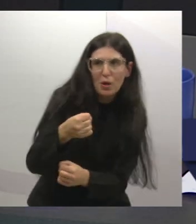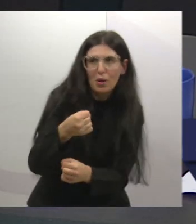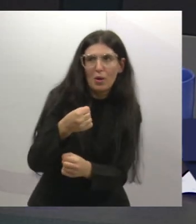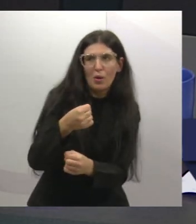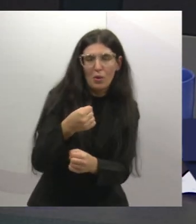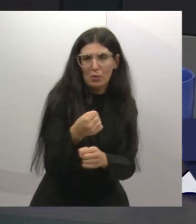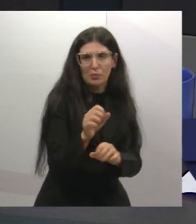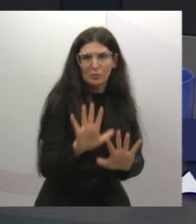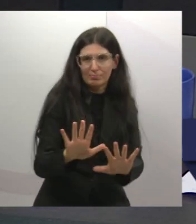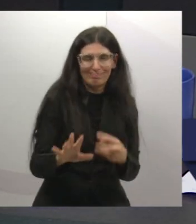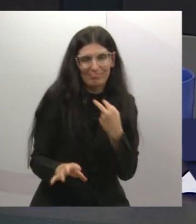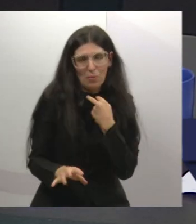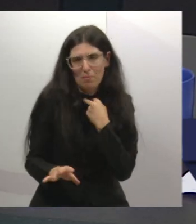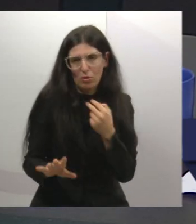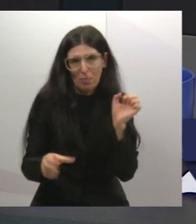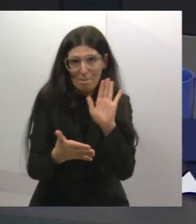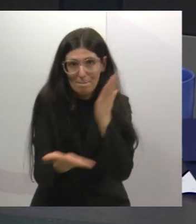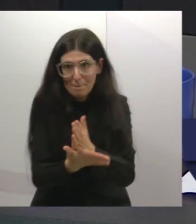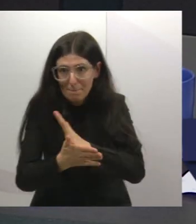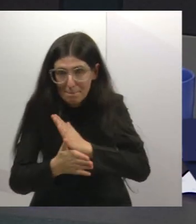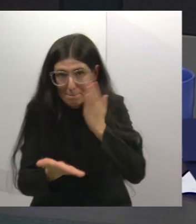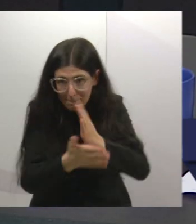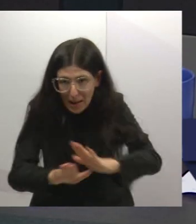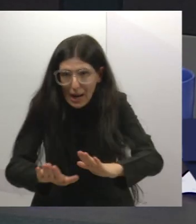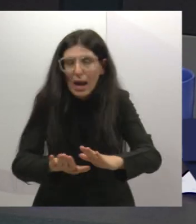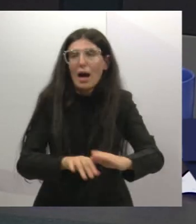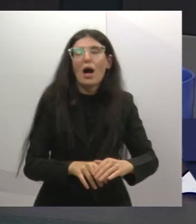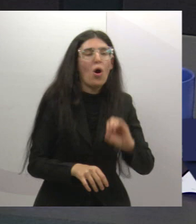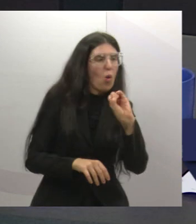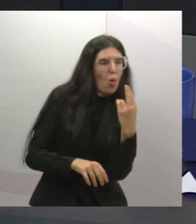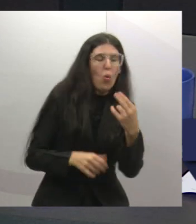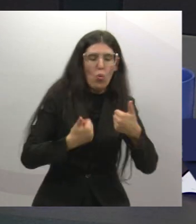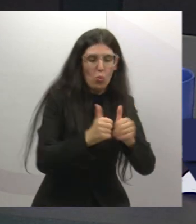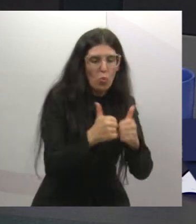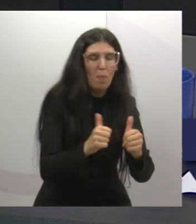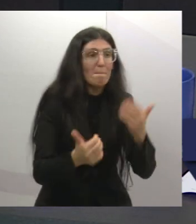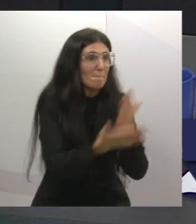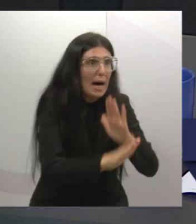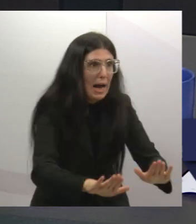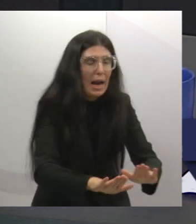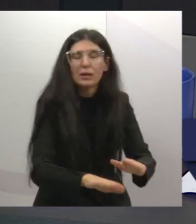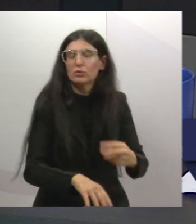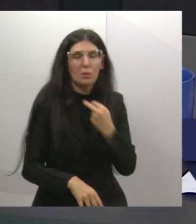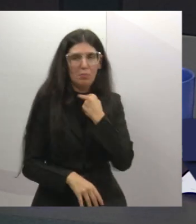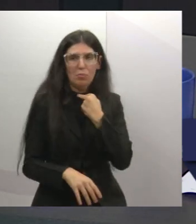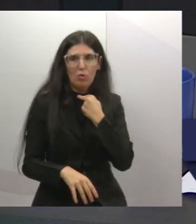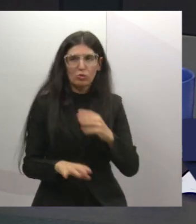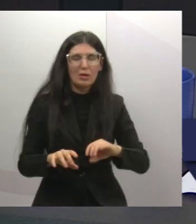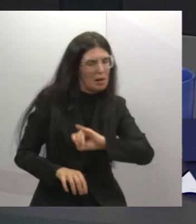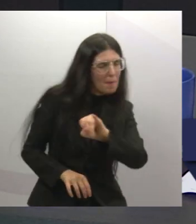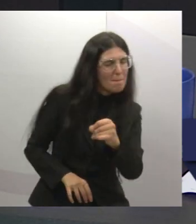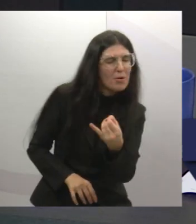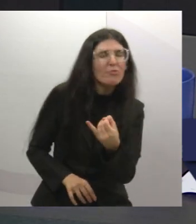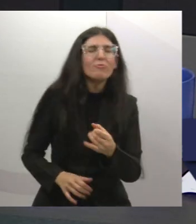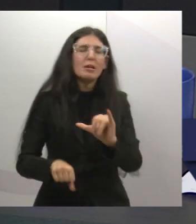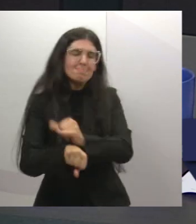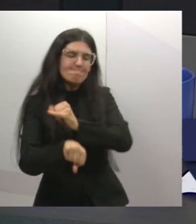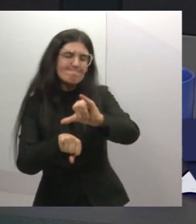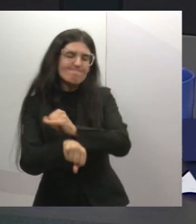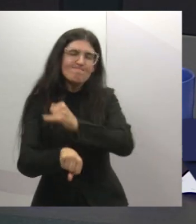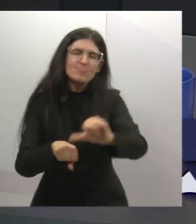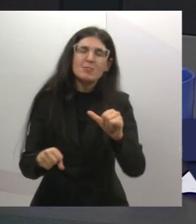sem o transporte coletivo. Então, eles aproveitam dessa prestação de serviço que é de interesse público e, muitas